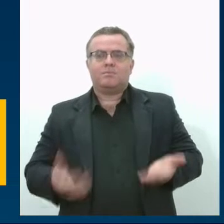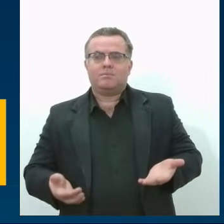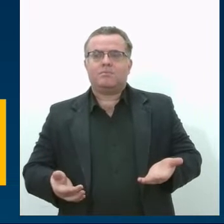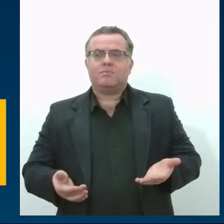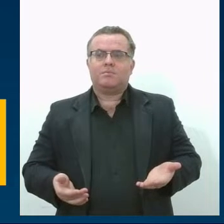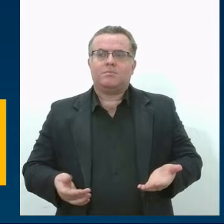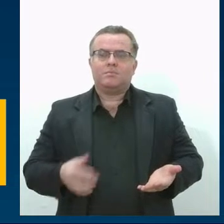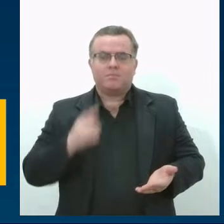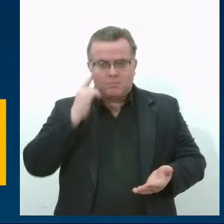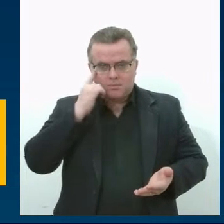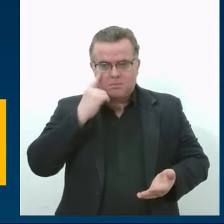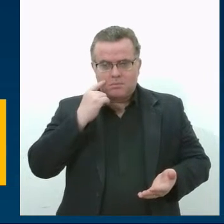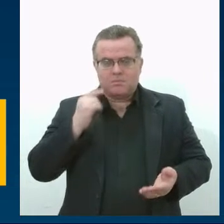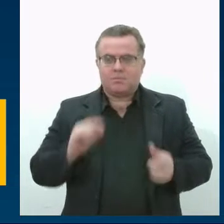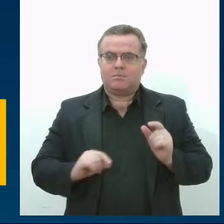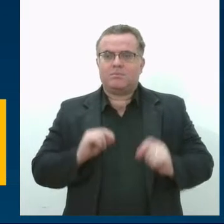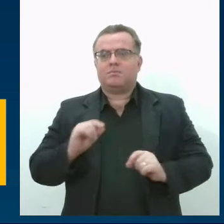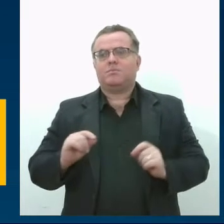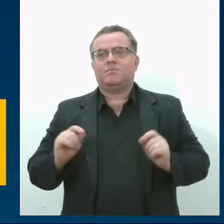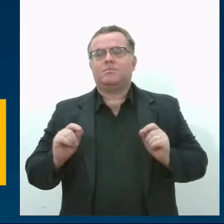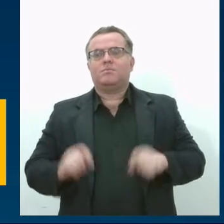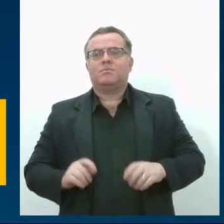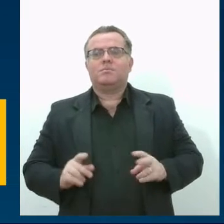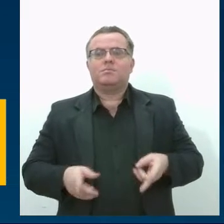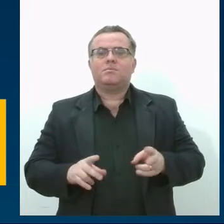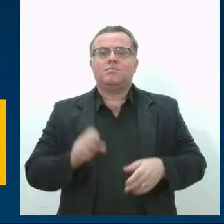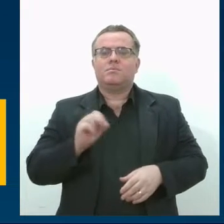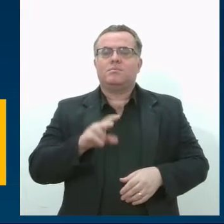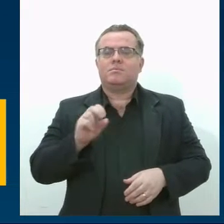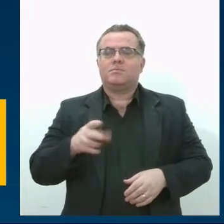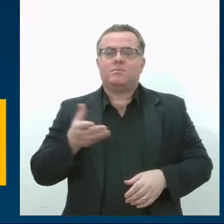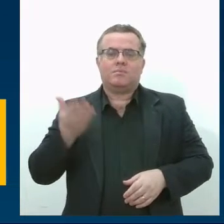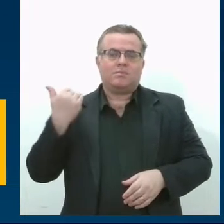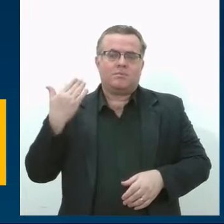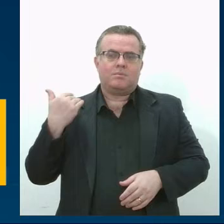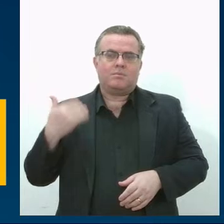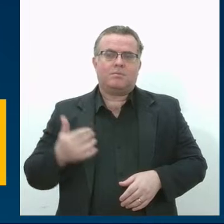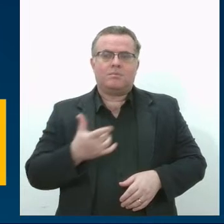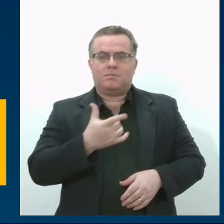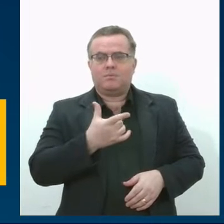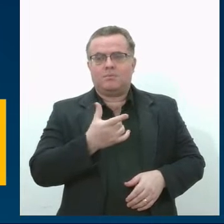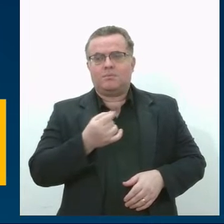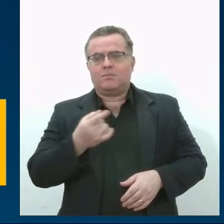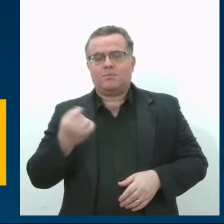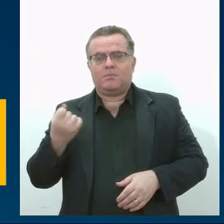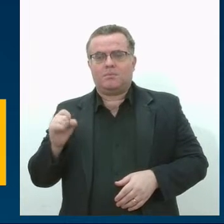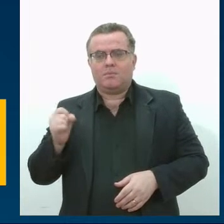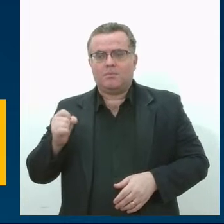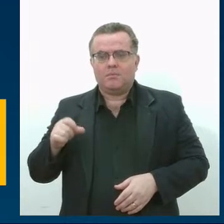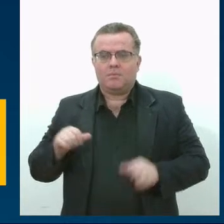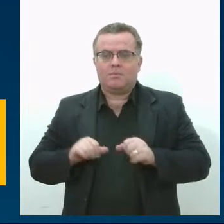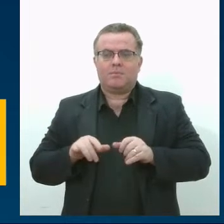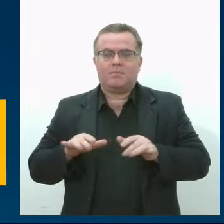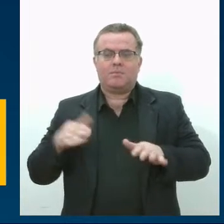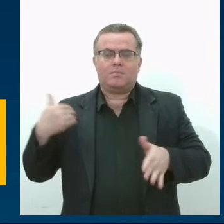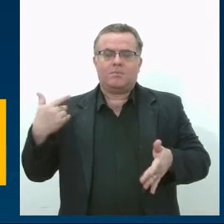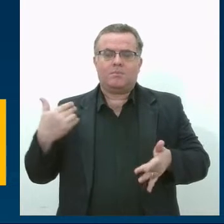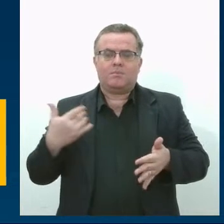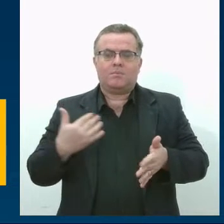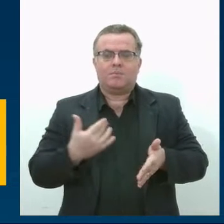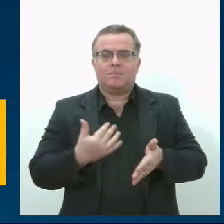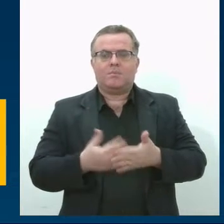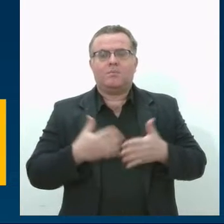2, que foi aquele mesmo vírus que gerou a epidemia em 2008, né, e que de lá para cá a gente não tinha